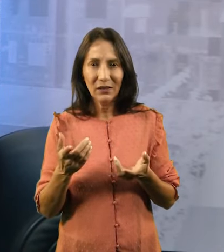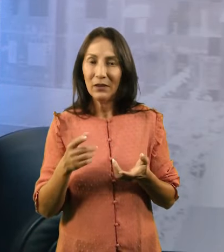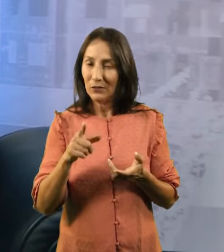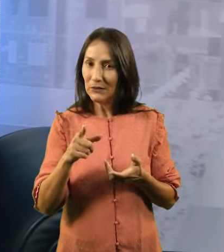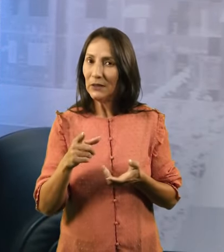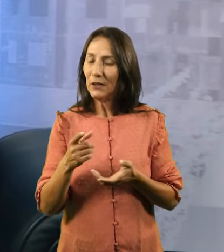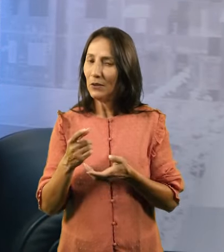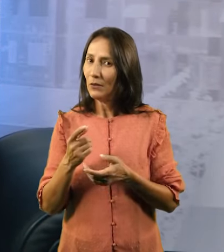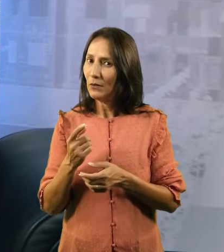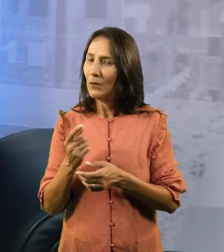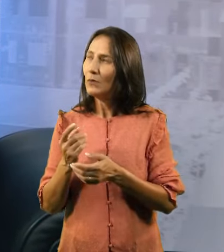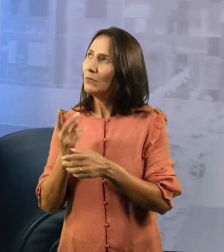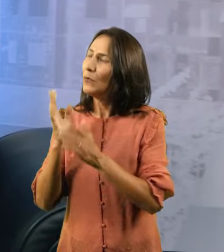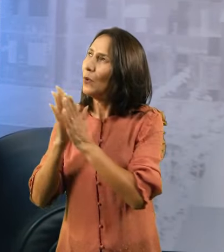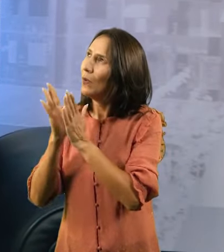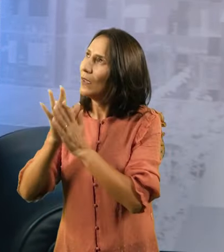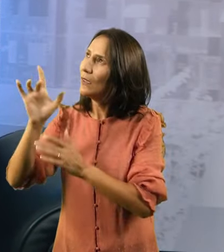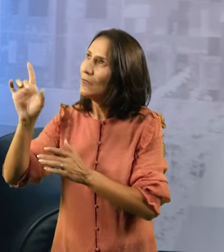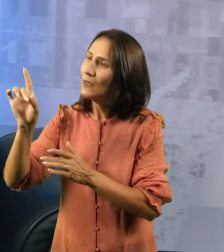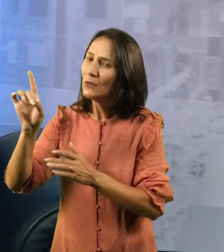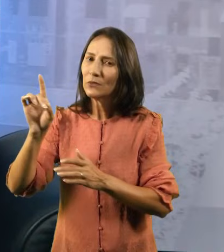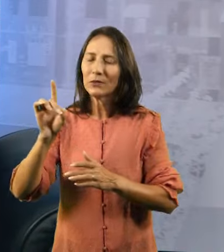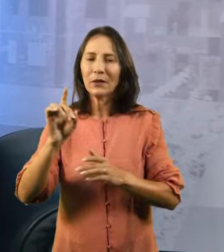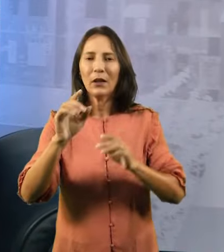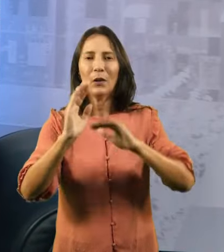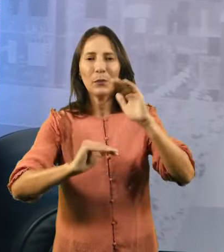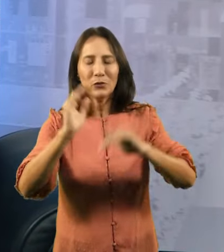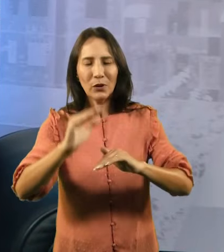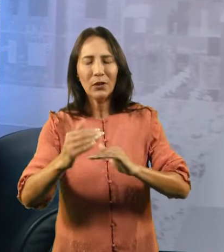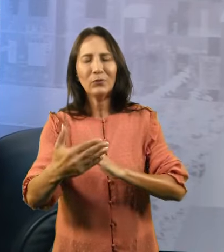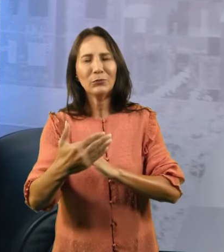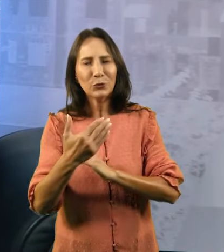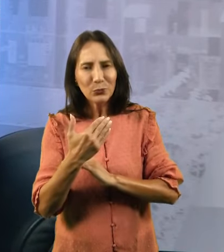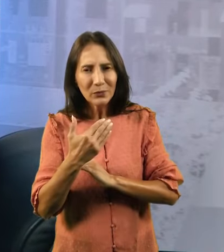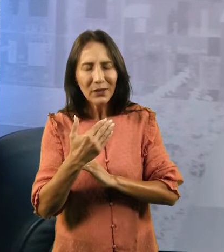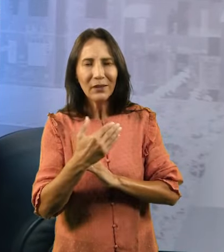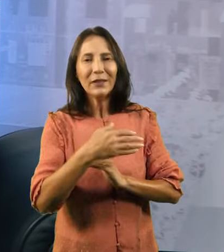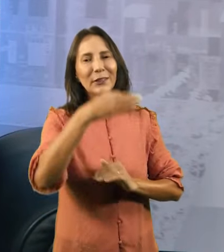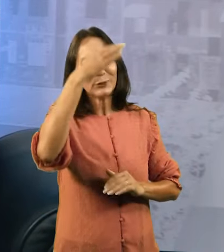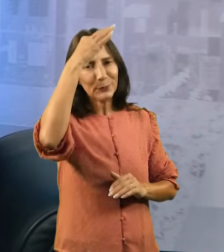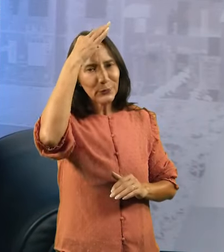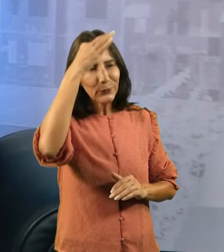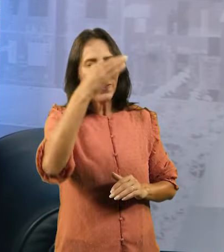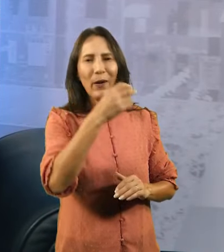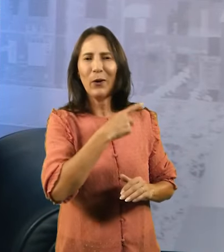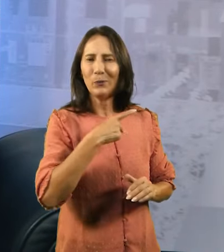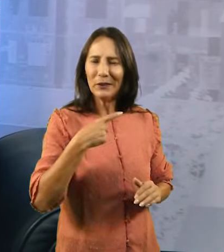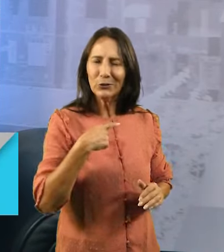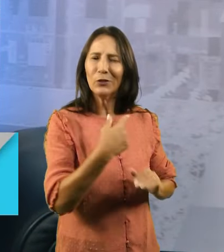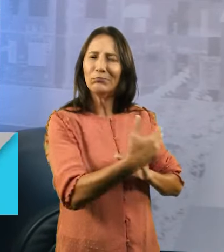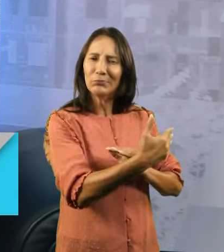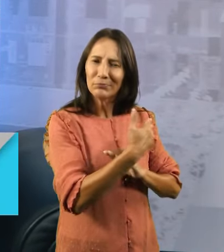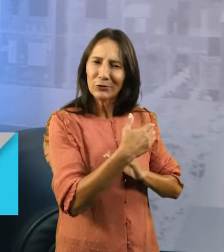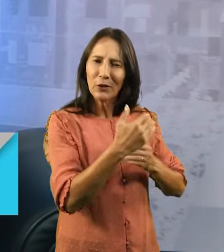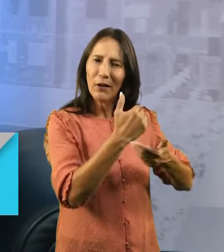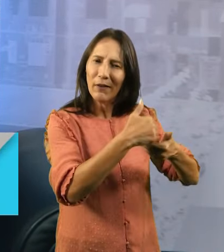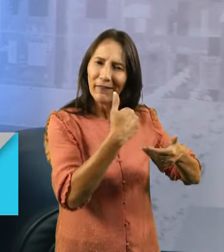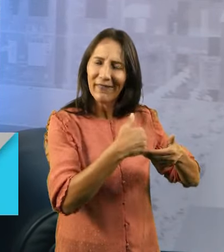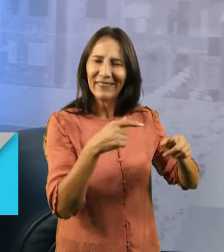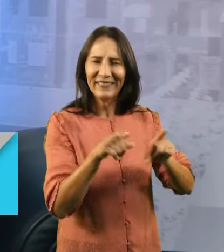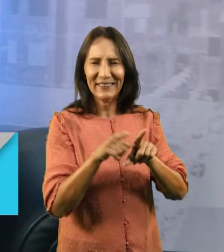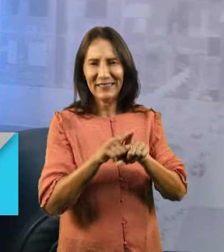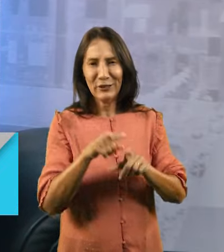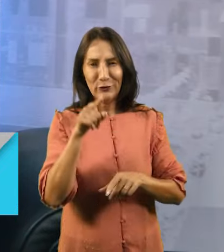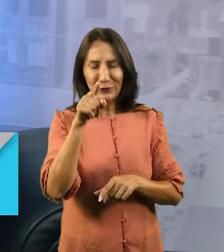ajuda profissional e principalmente espiritual. Desejo que você, que casou mal,